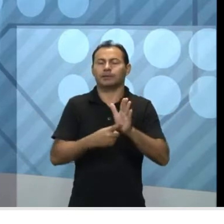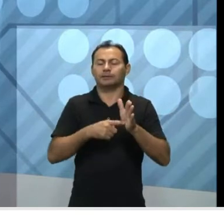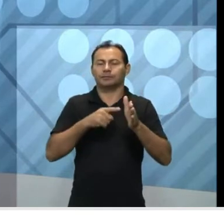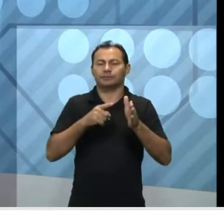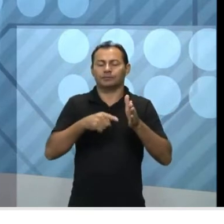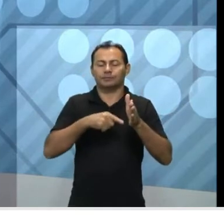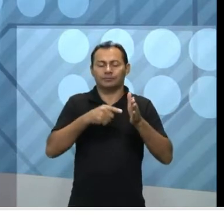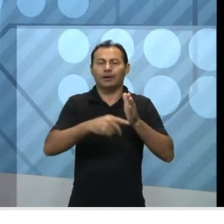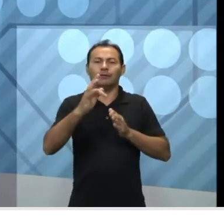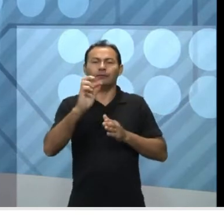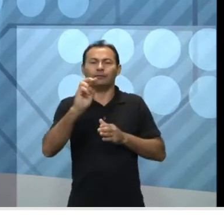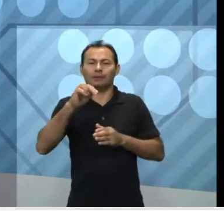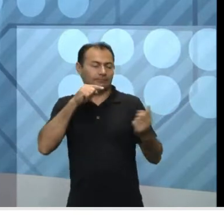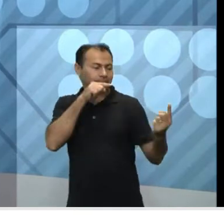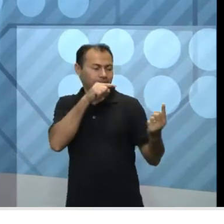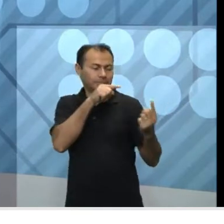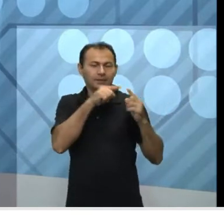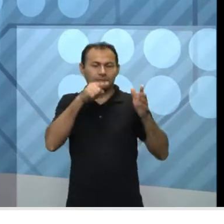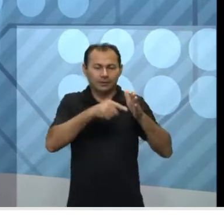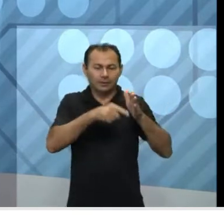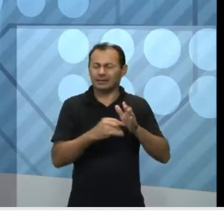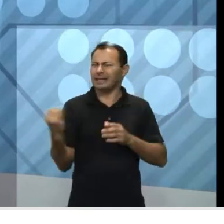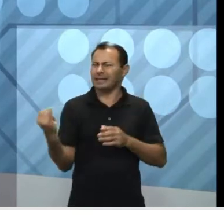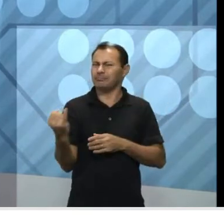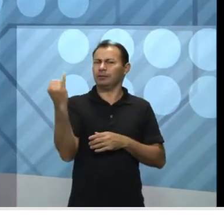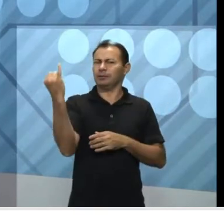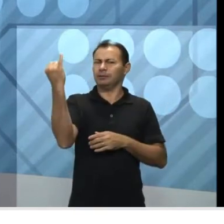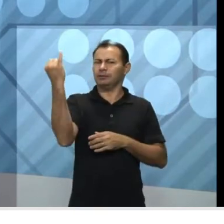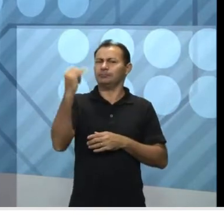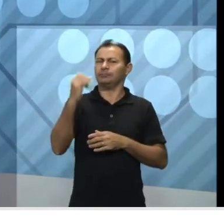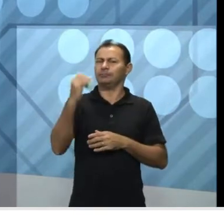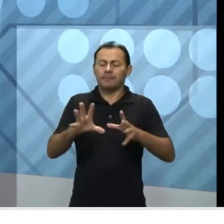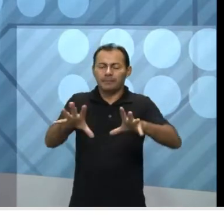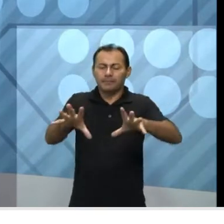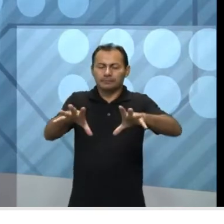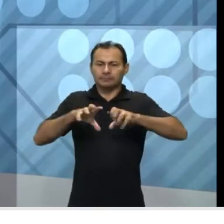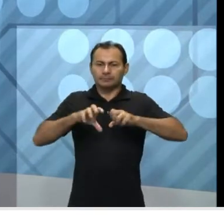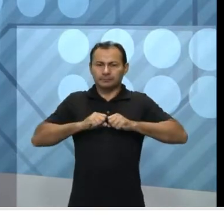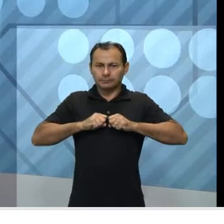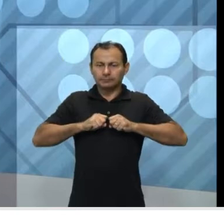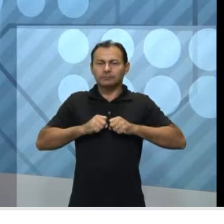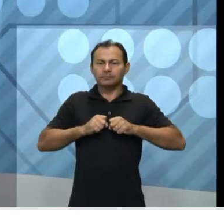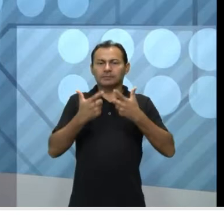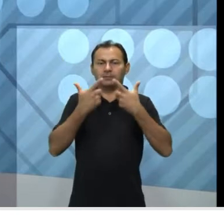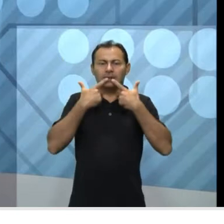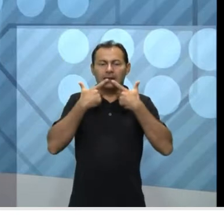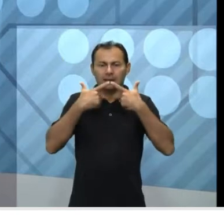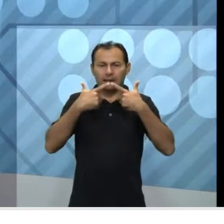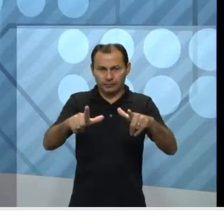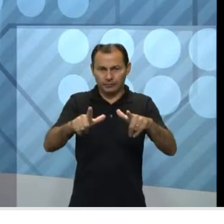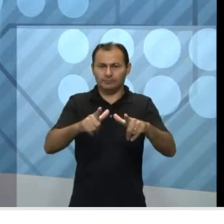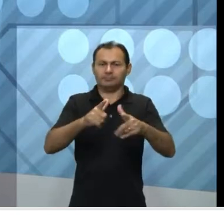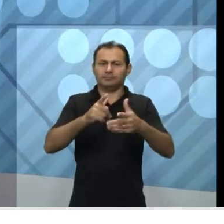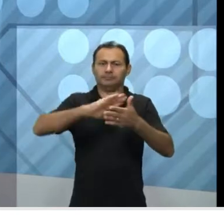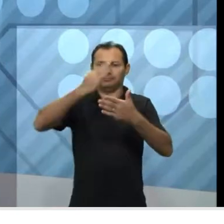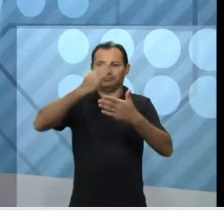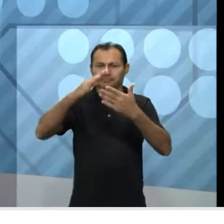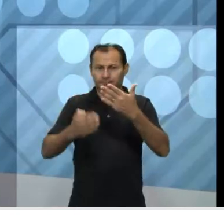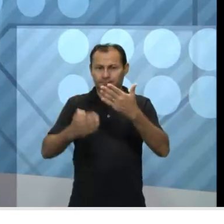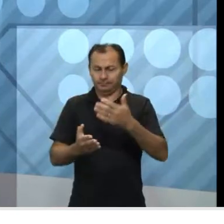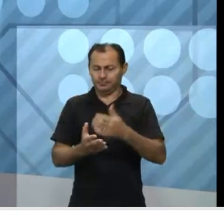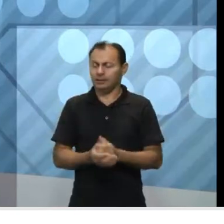que são fundamentais, que são indispensáveis para se apropriar, então, da língua, certo? Por isso que são